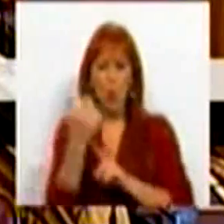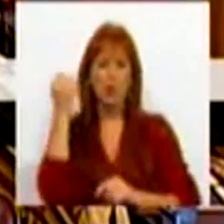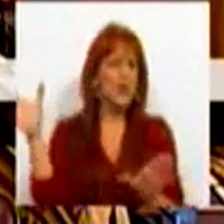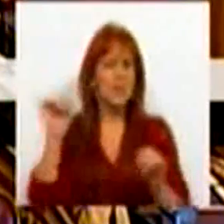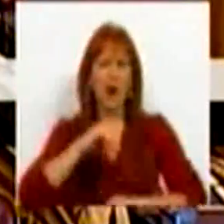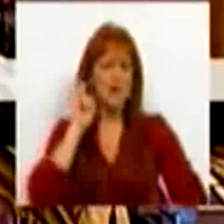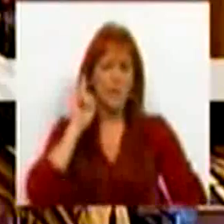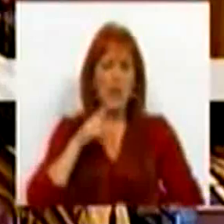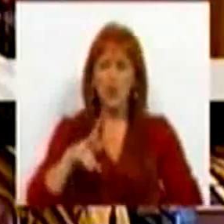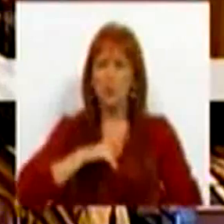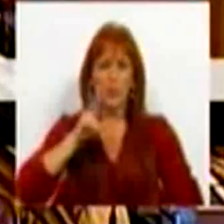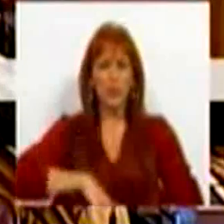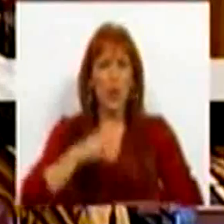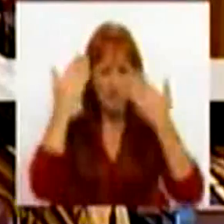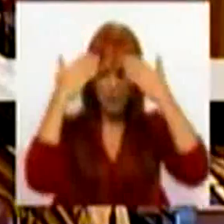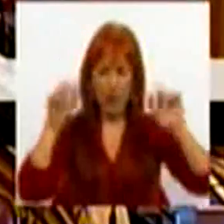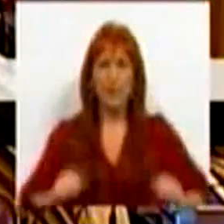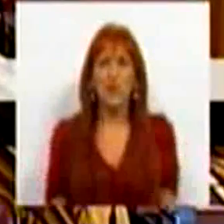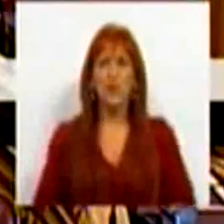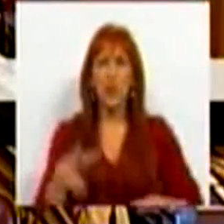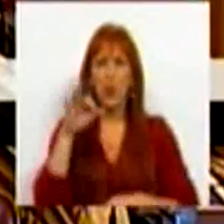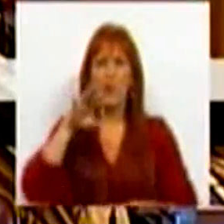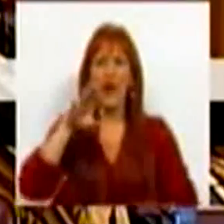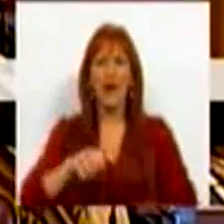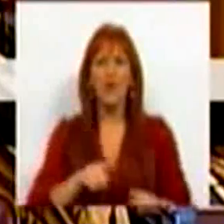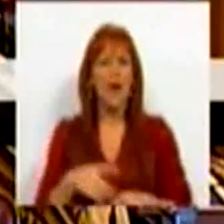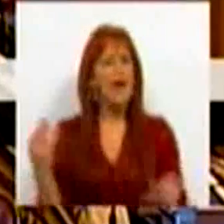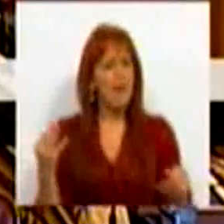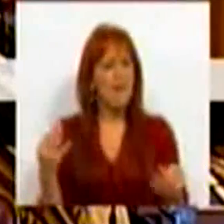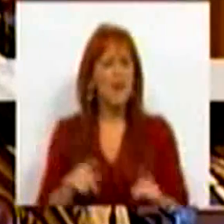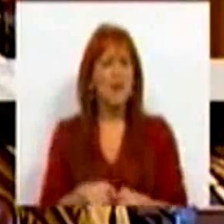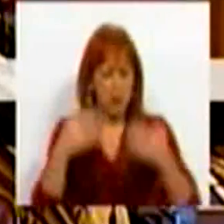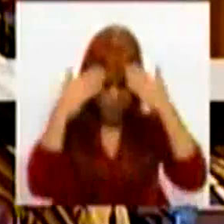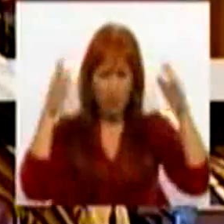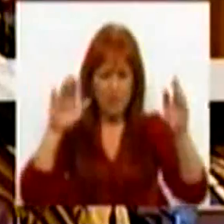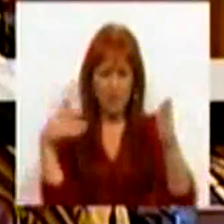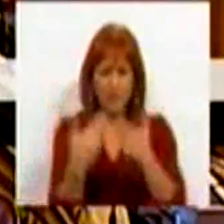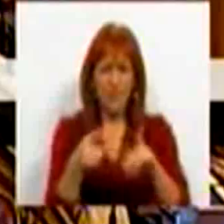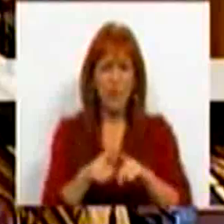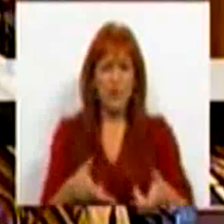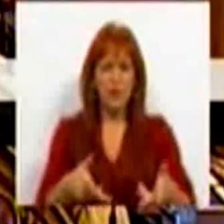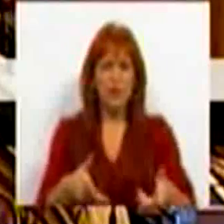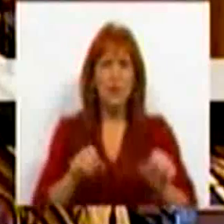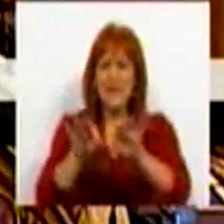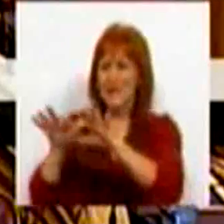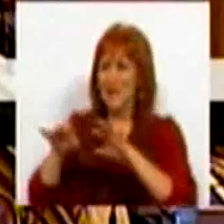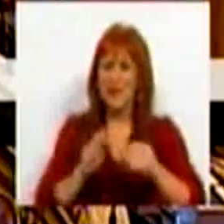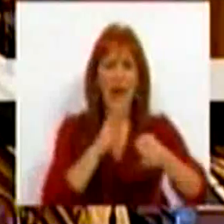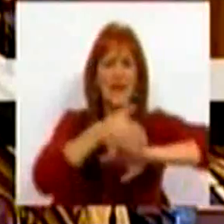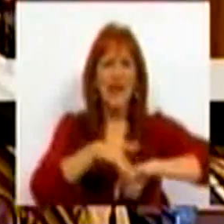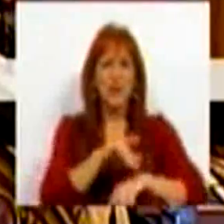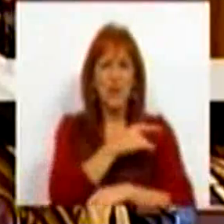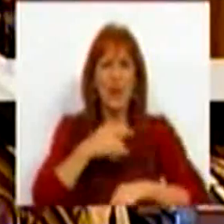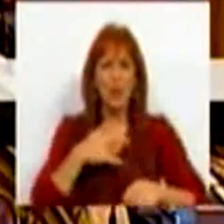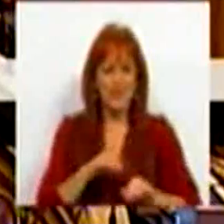mais relevantes do Portugal democrático. O Partido Socialista reconhece a democratização e universalização do acesso à